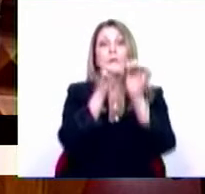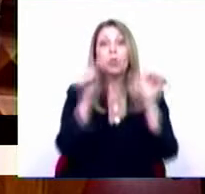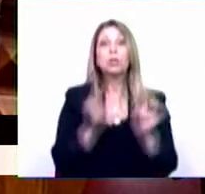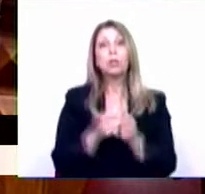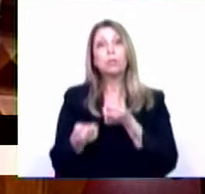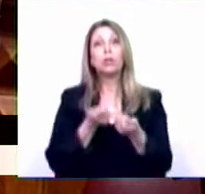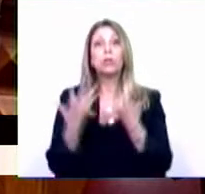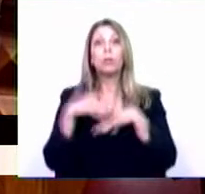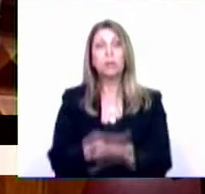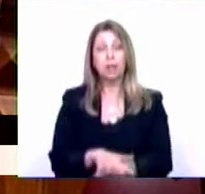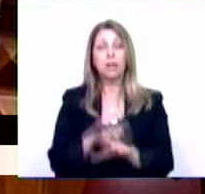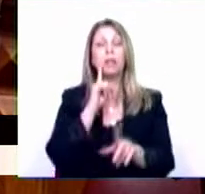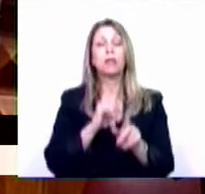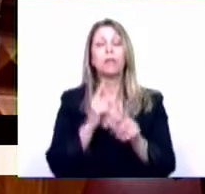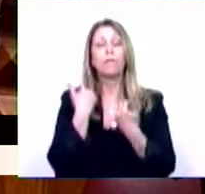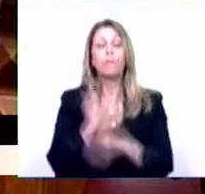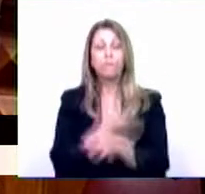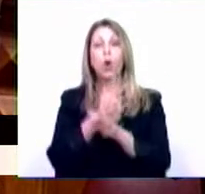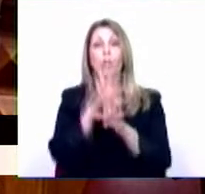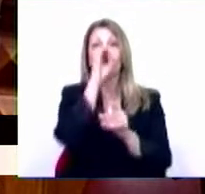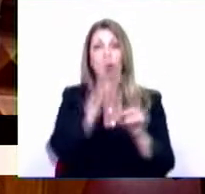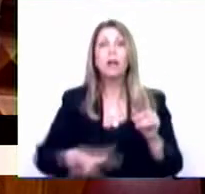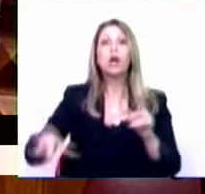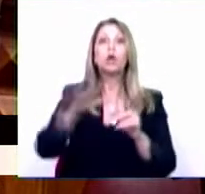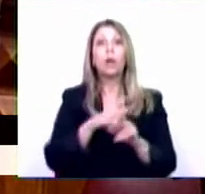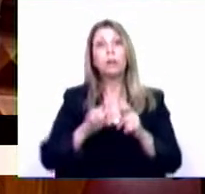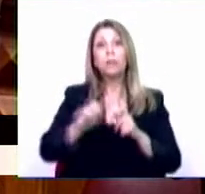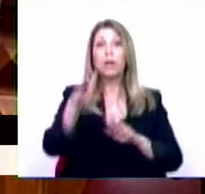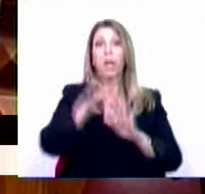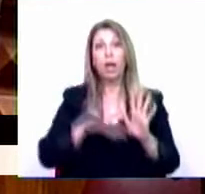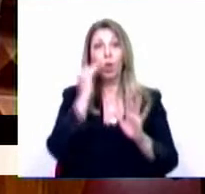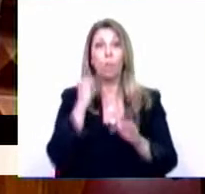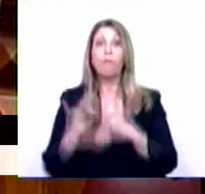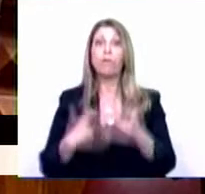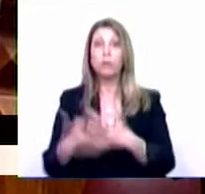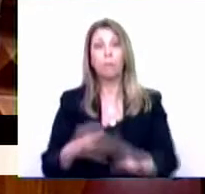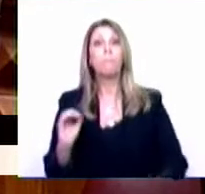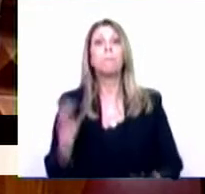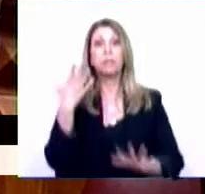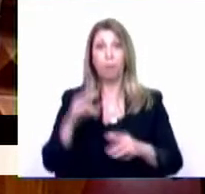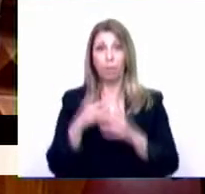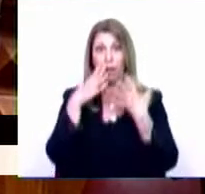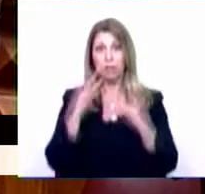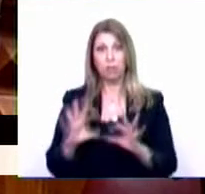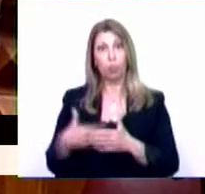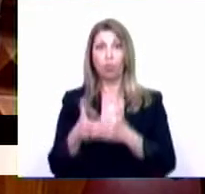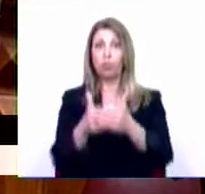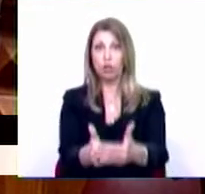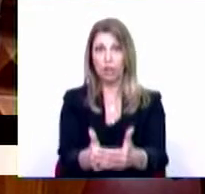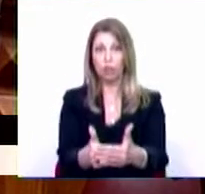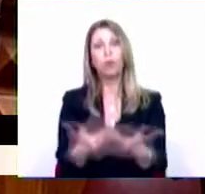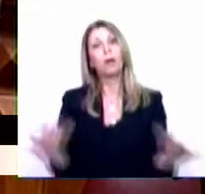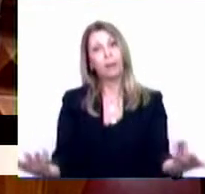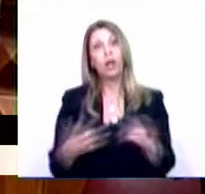rurais e define as regras do seu funcionamento, desde logo a simplificação dos processos. A partir dos